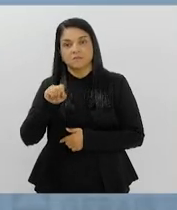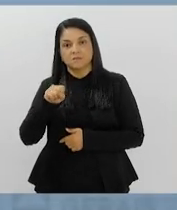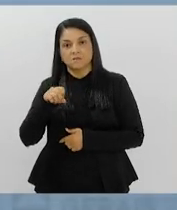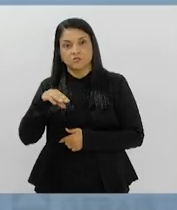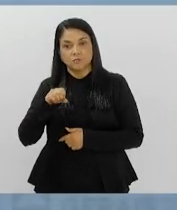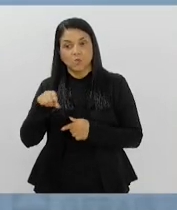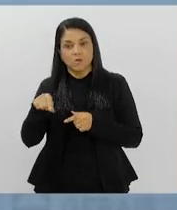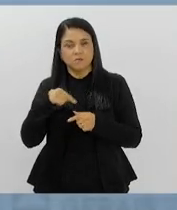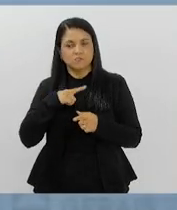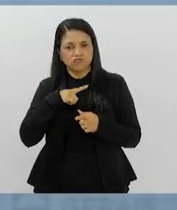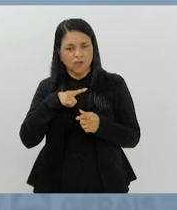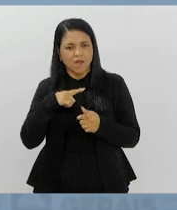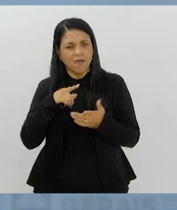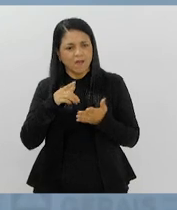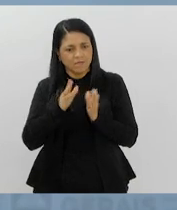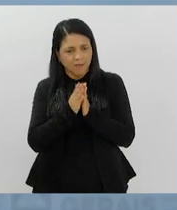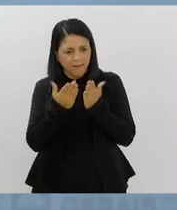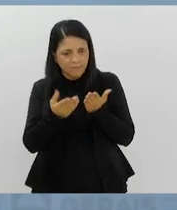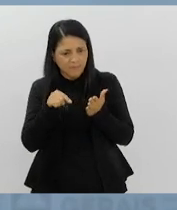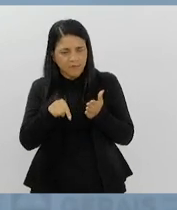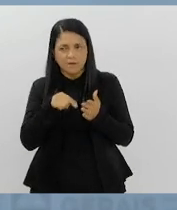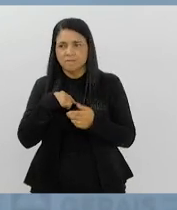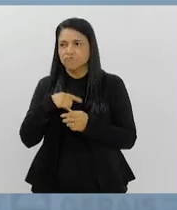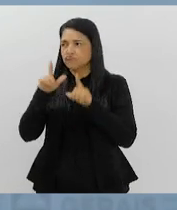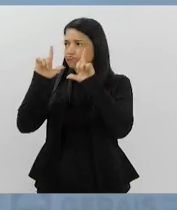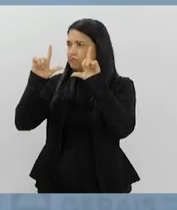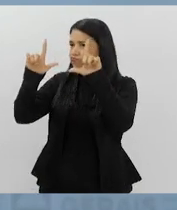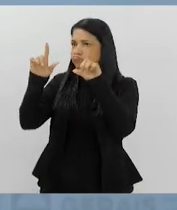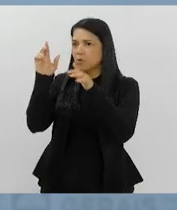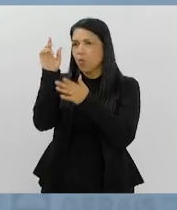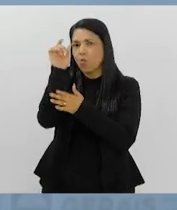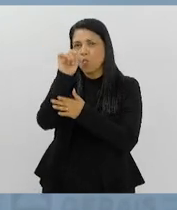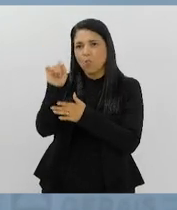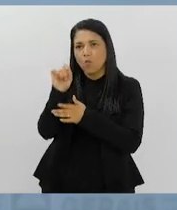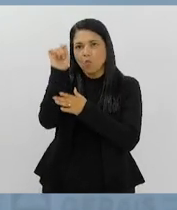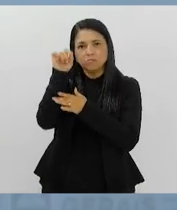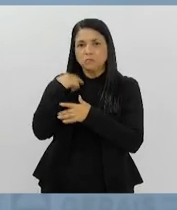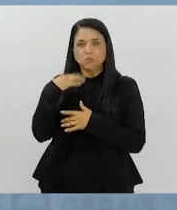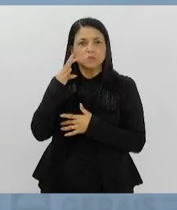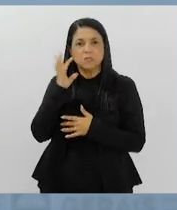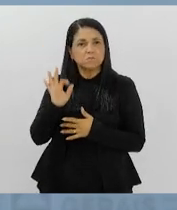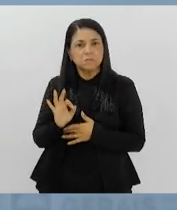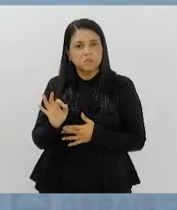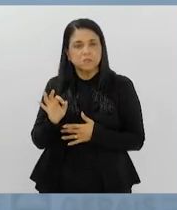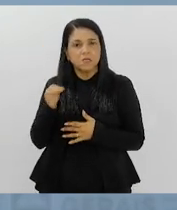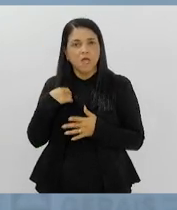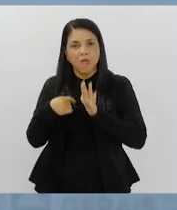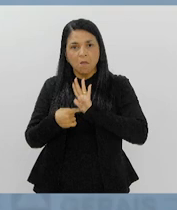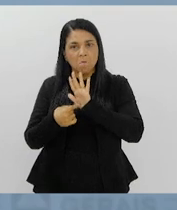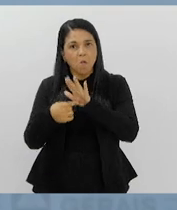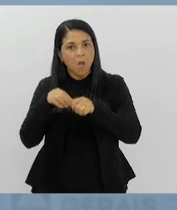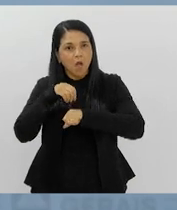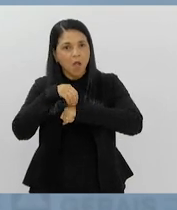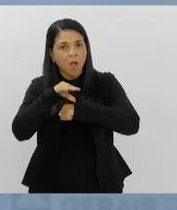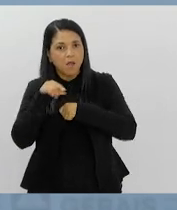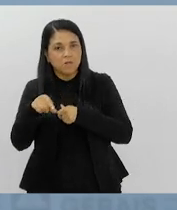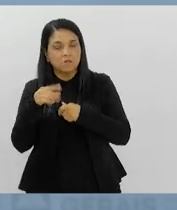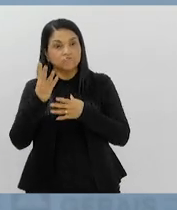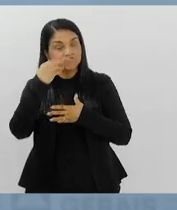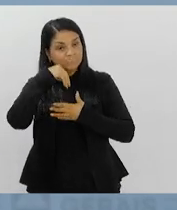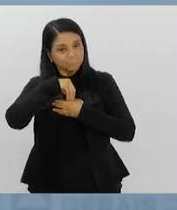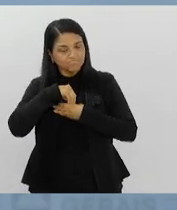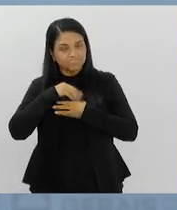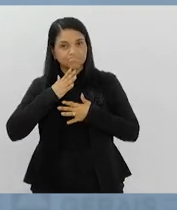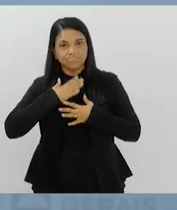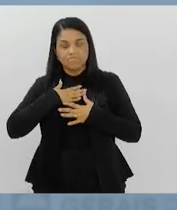escola. Eu já vi um aluno que colocou isso na lousa. Mas eu não sabia que isso era neonazismo. Isso é indicação, né, uma externalização de